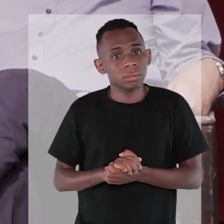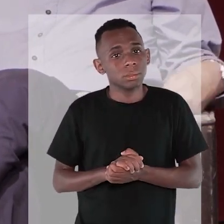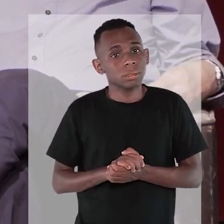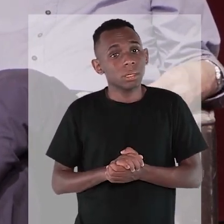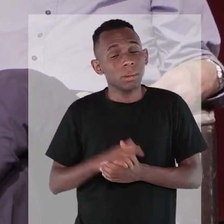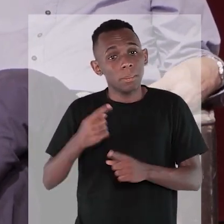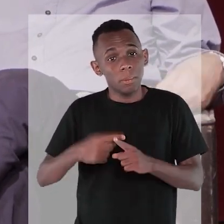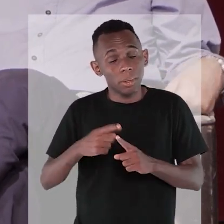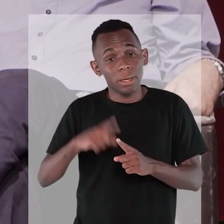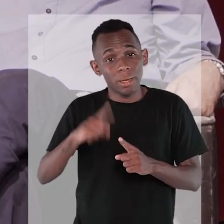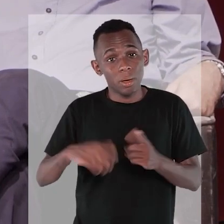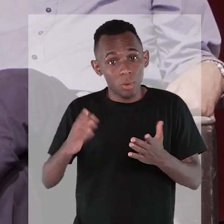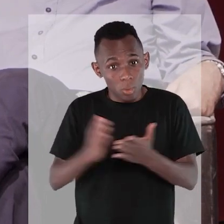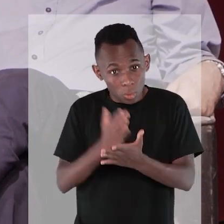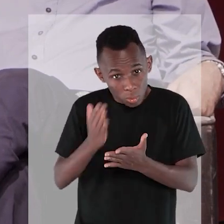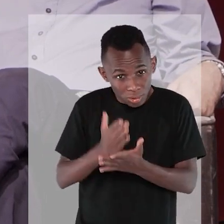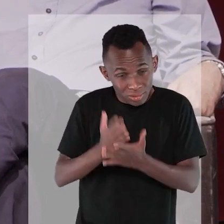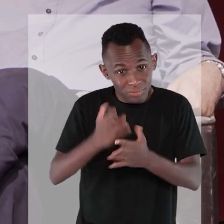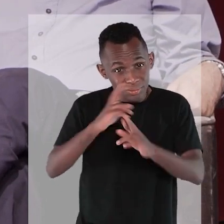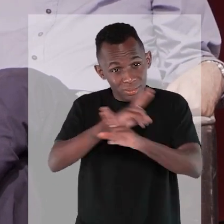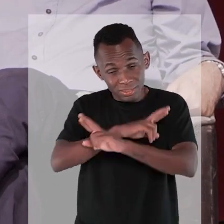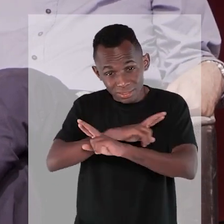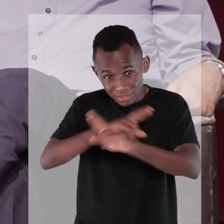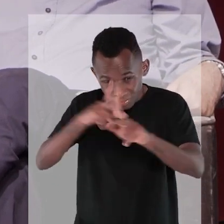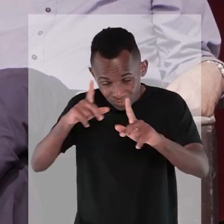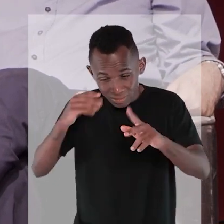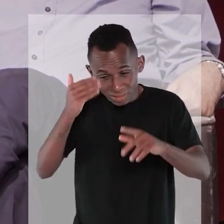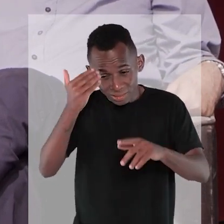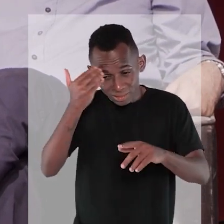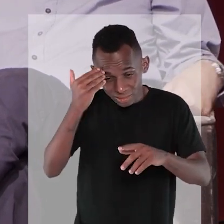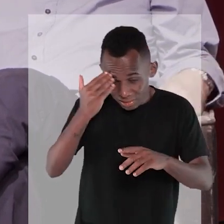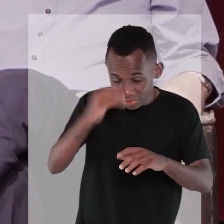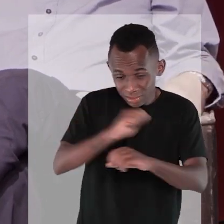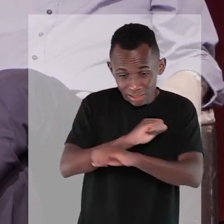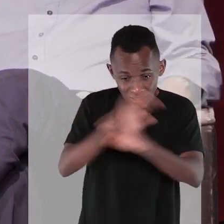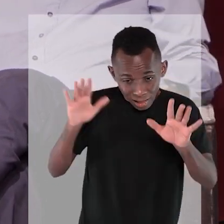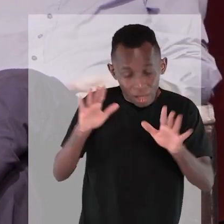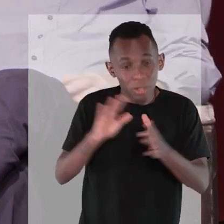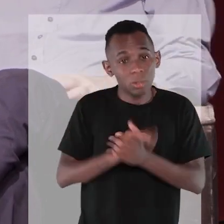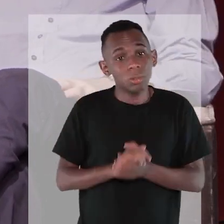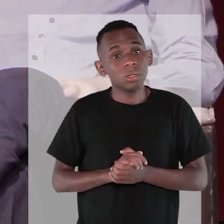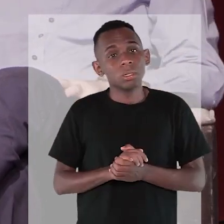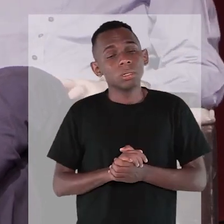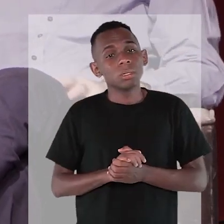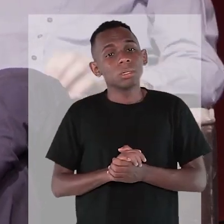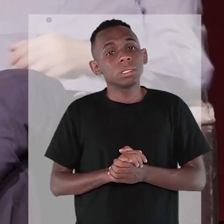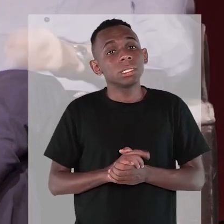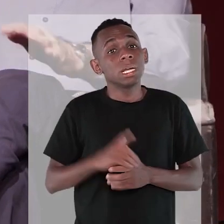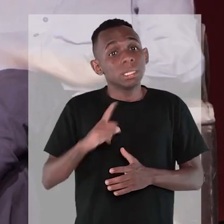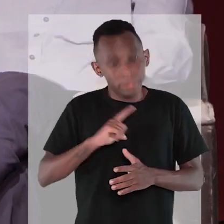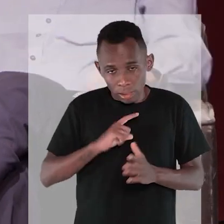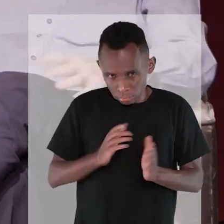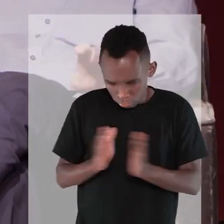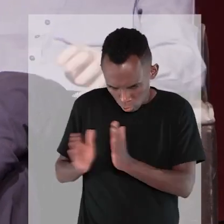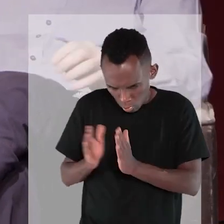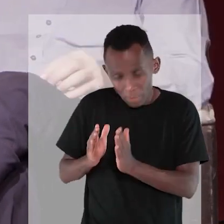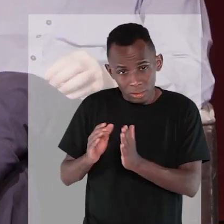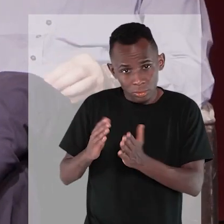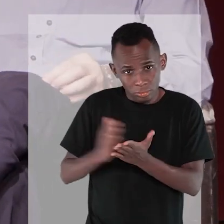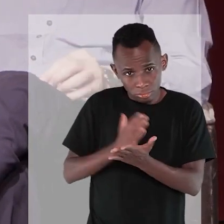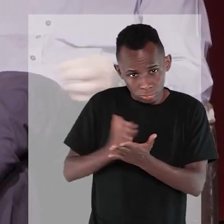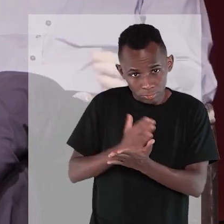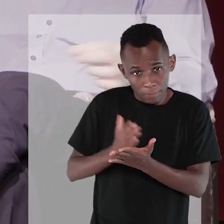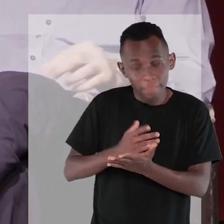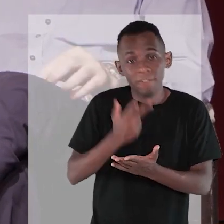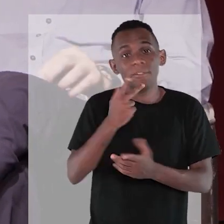livro muito complicado, que dá margem a muitos tipos de interpretação. Mas se você pega no Apocalipse, tem um momento que falam que a